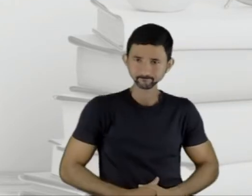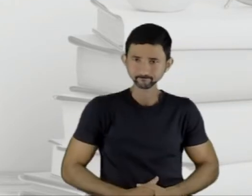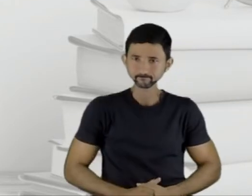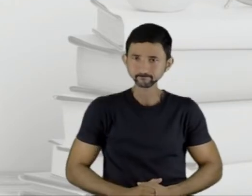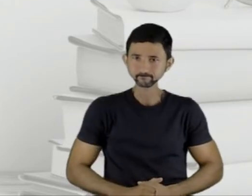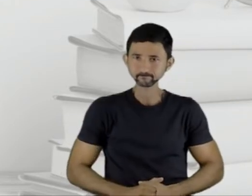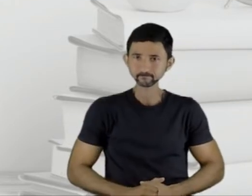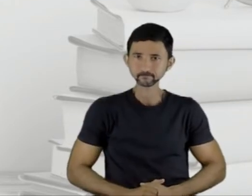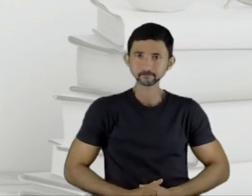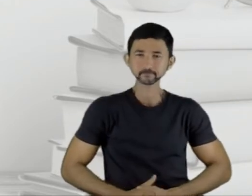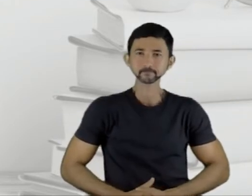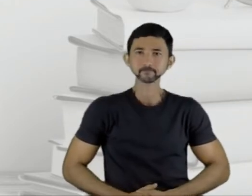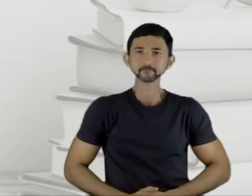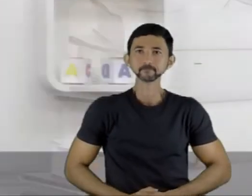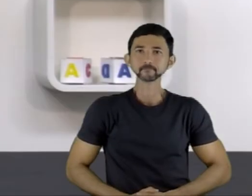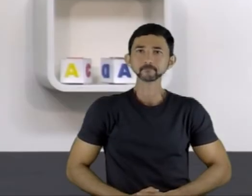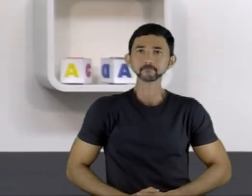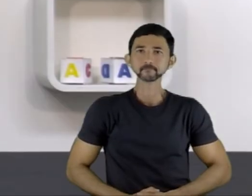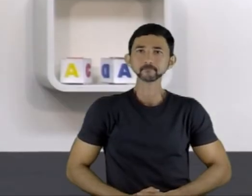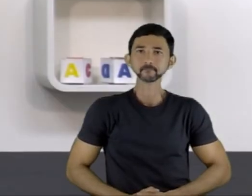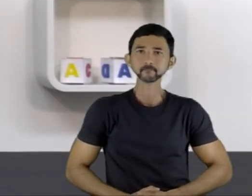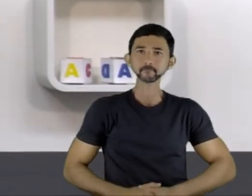Assim, pessoal, corta para mim.